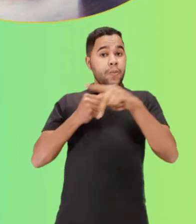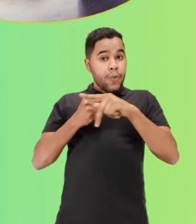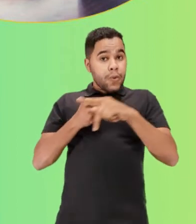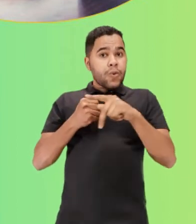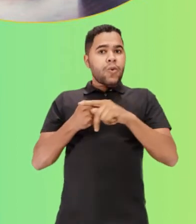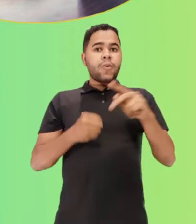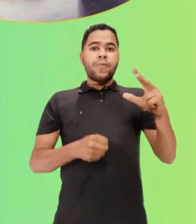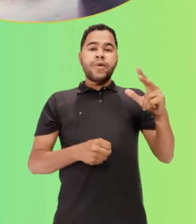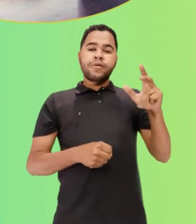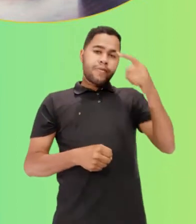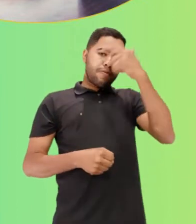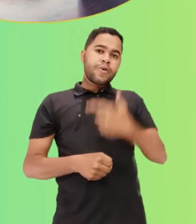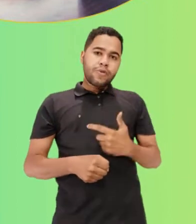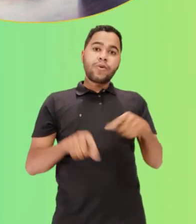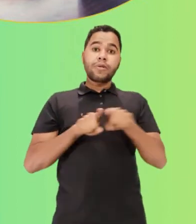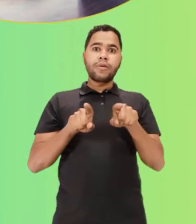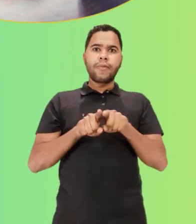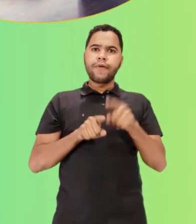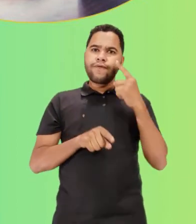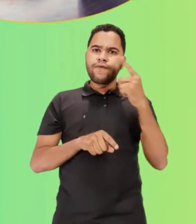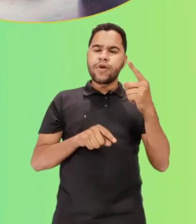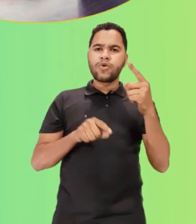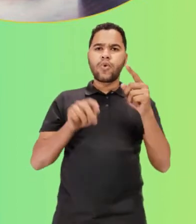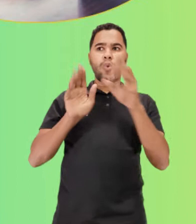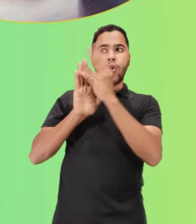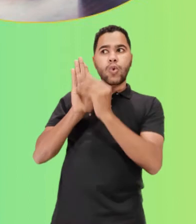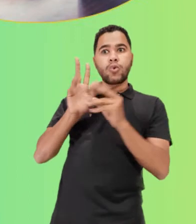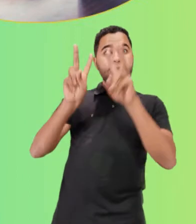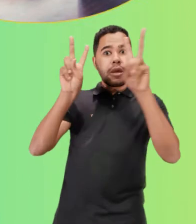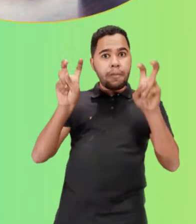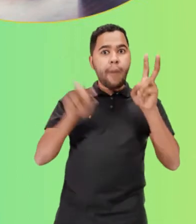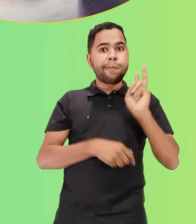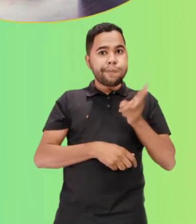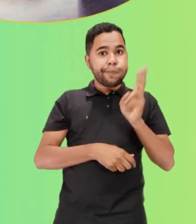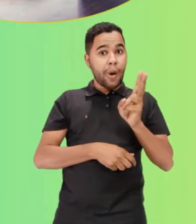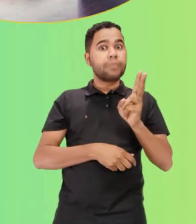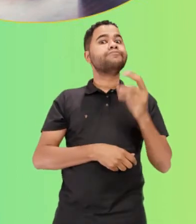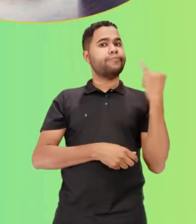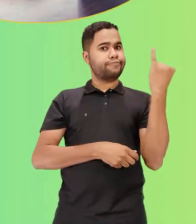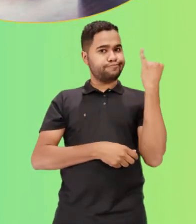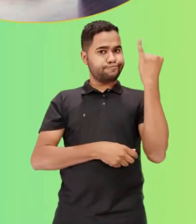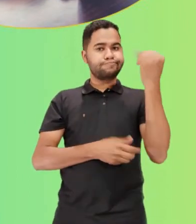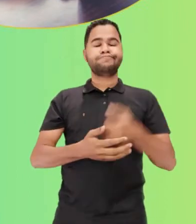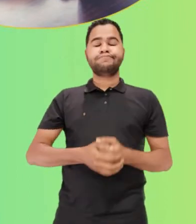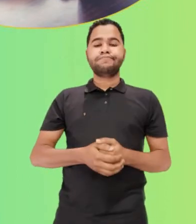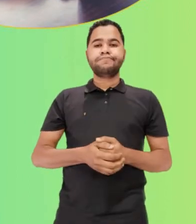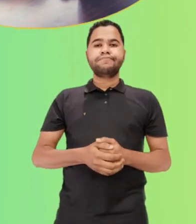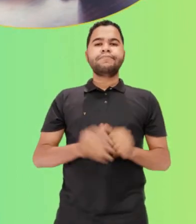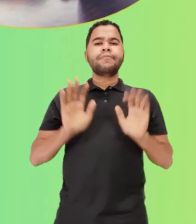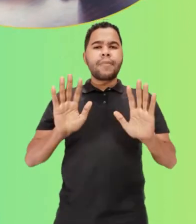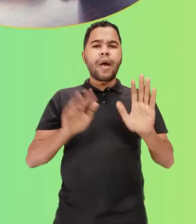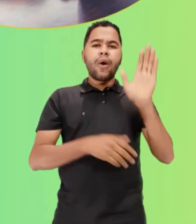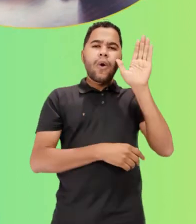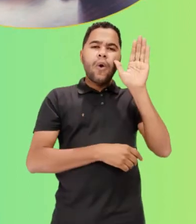também. Repare que o conteúdo temático não foi alterado, e isso é muito importante.